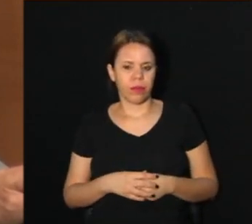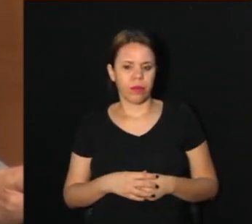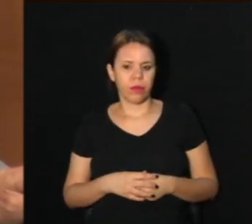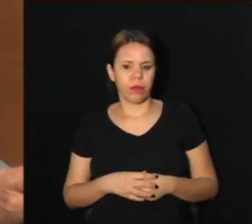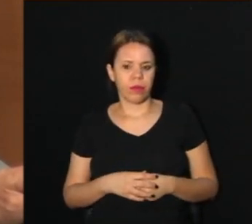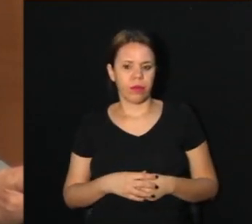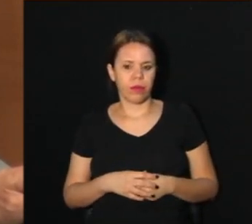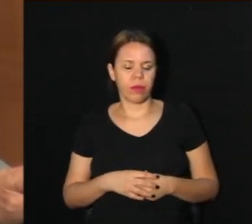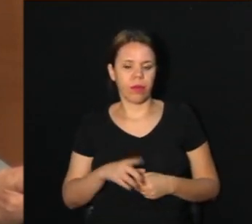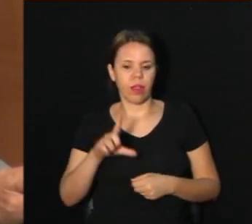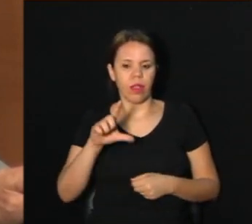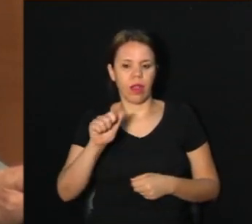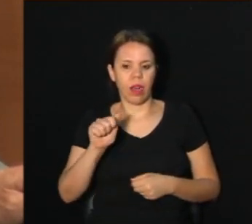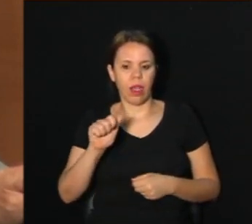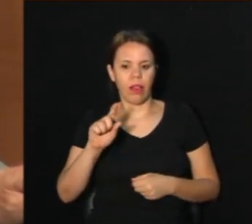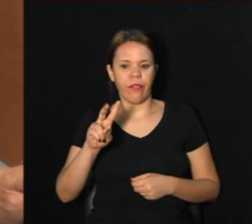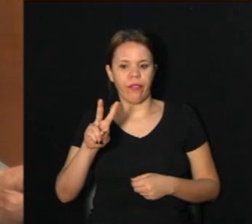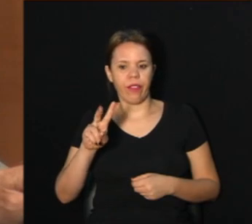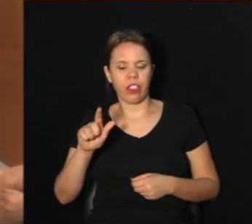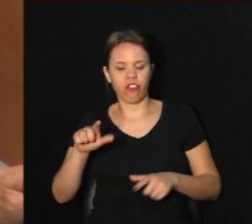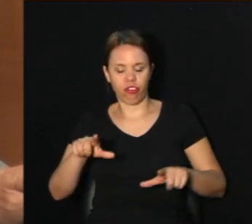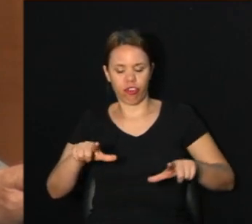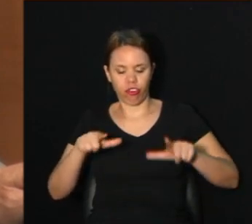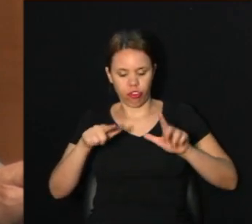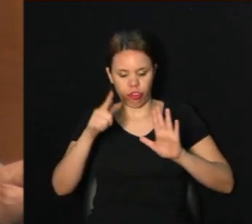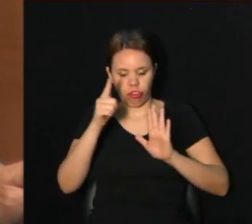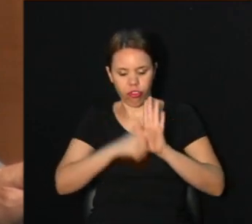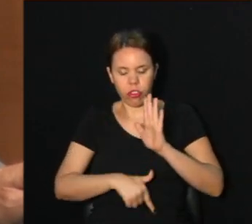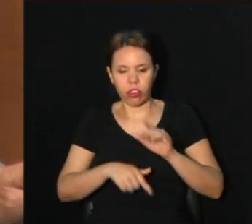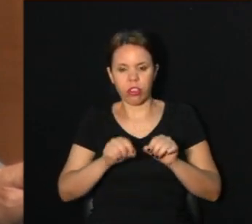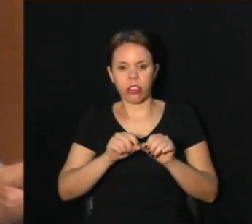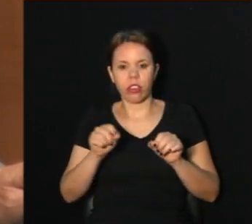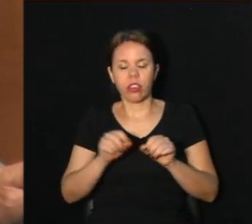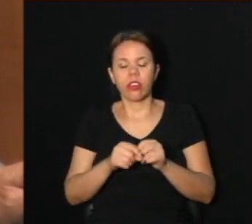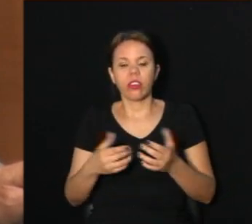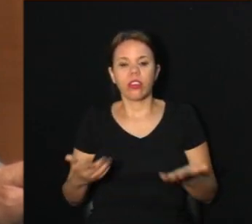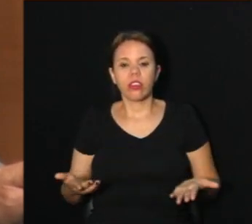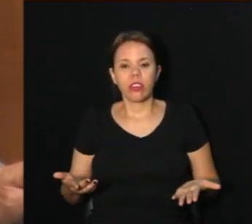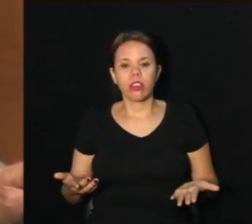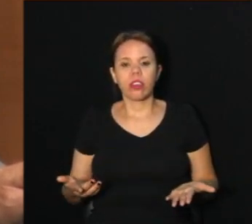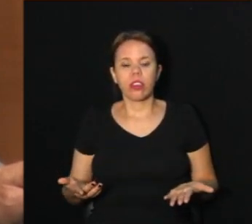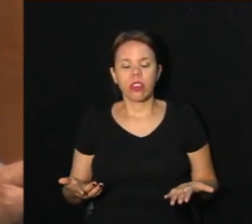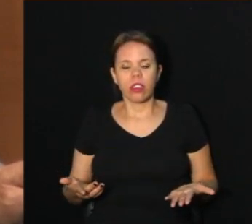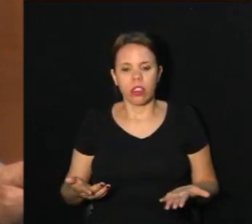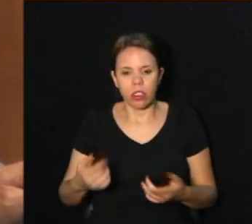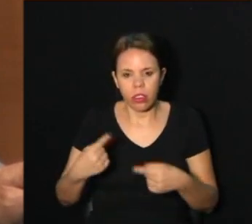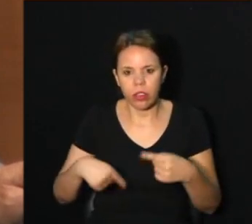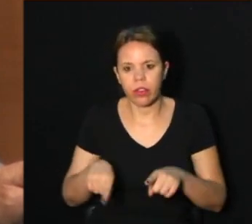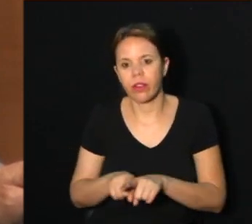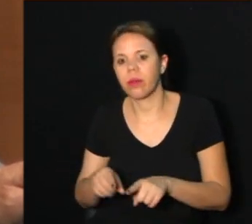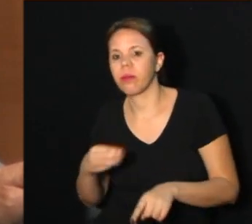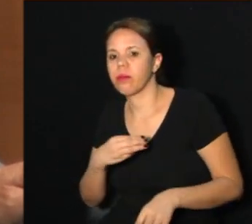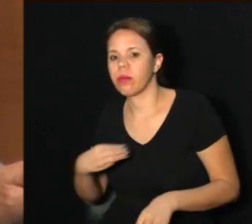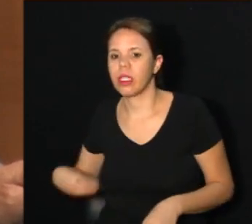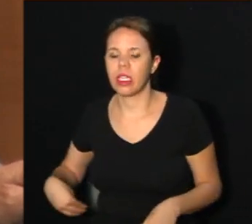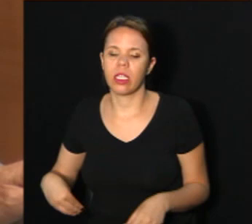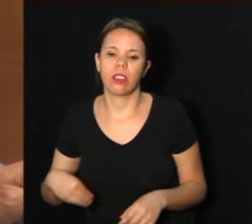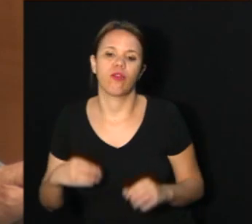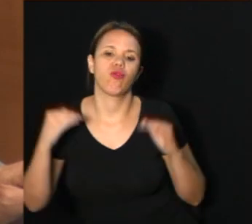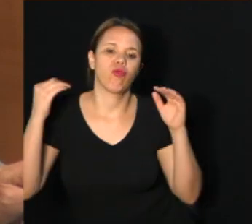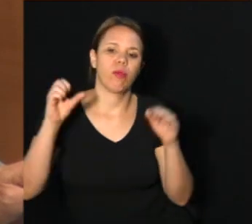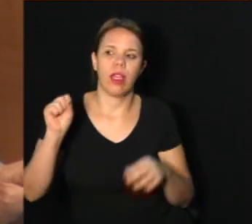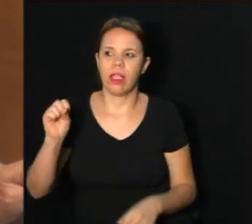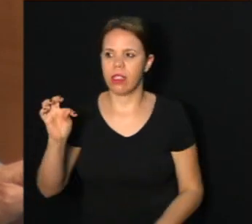Lava Jato é discutível, dá 6-5 lá em cima, então nem entre os ministros do Supremo há uma concordância